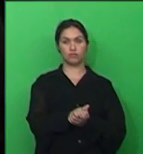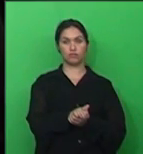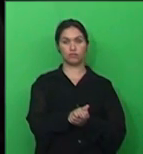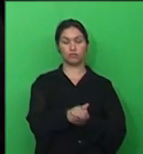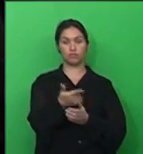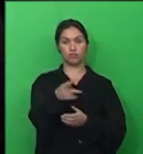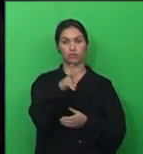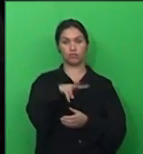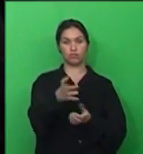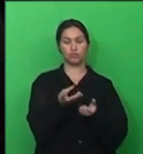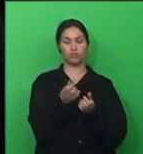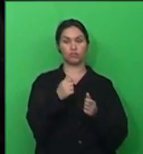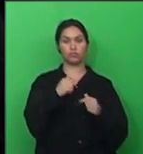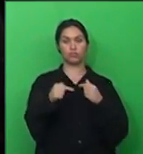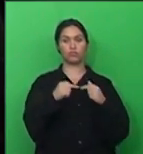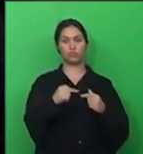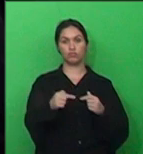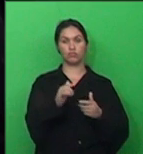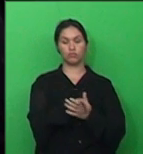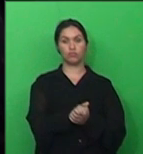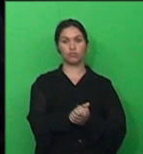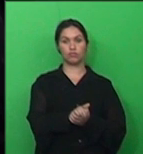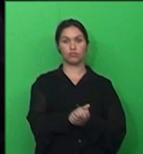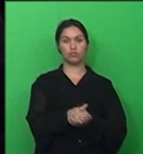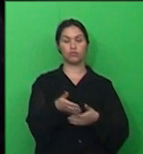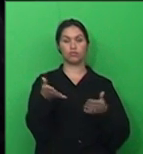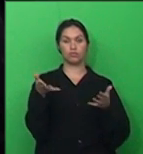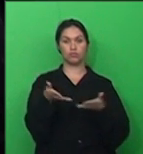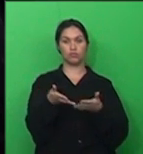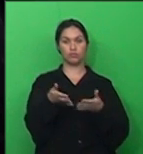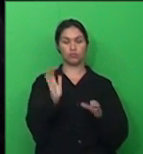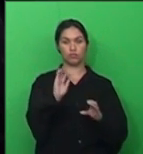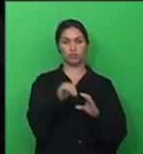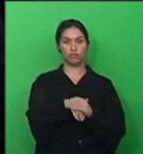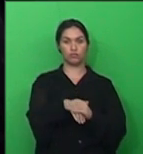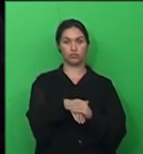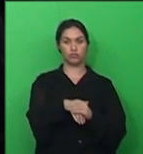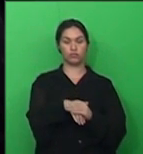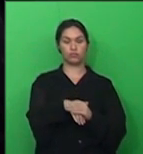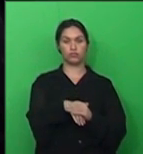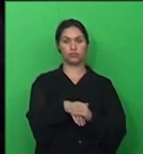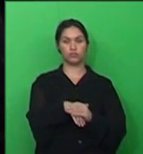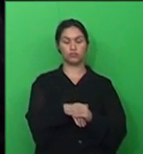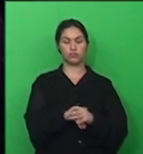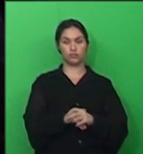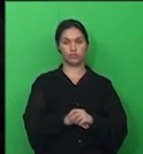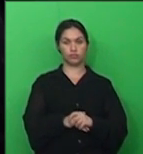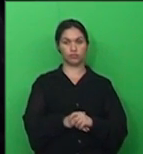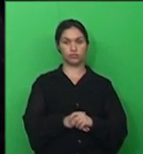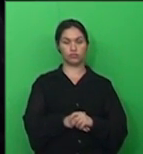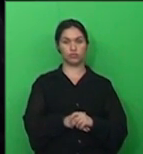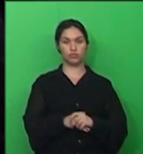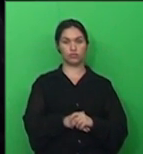Não havendo quem queira discutir, está em votação.